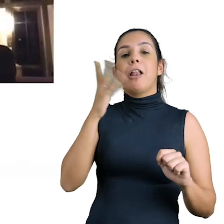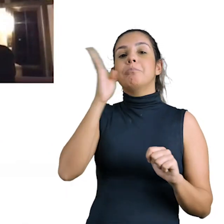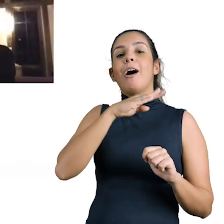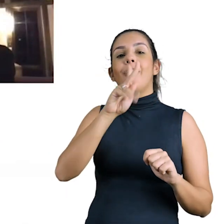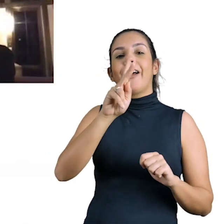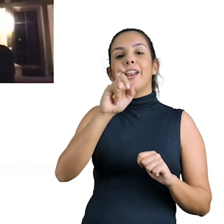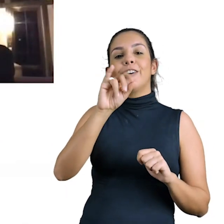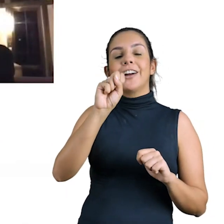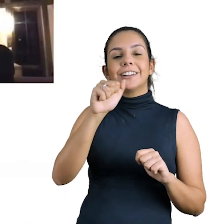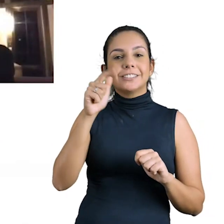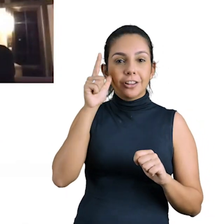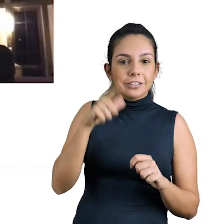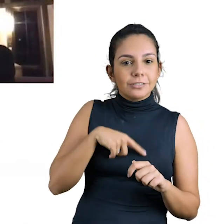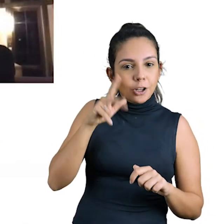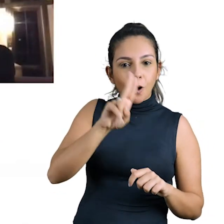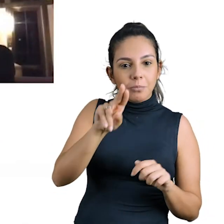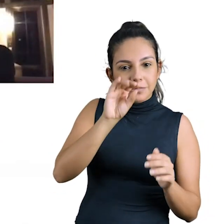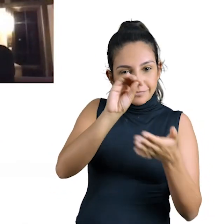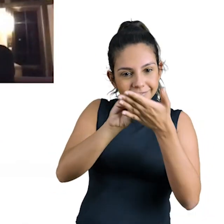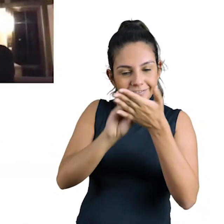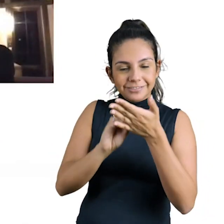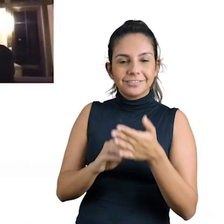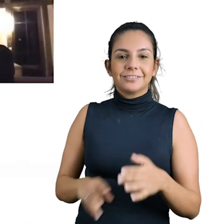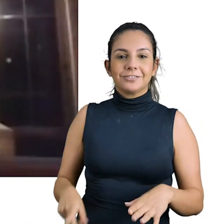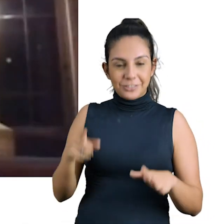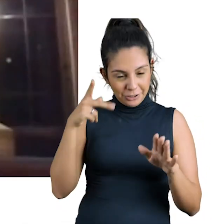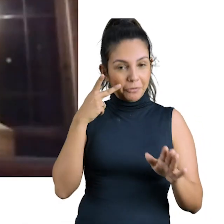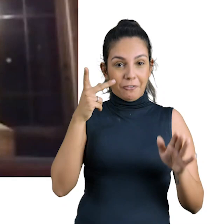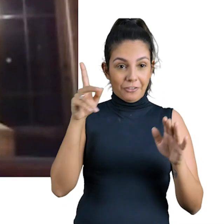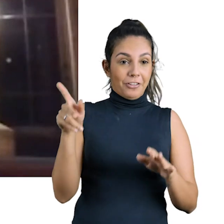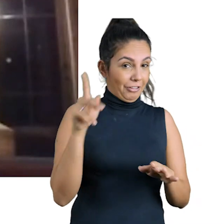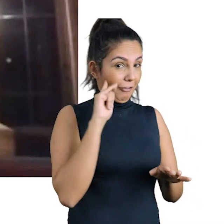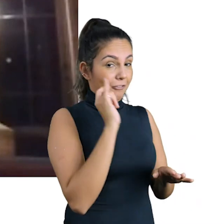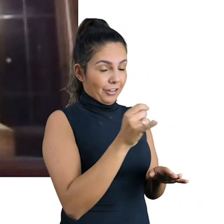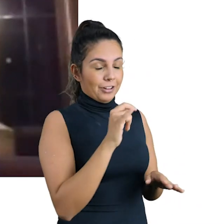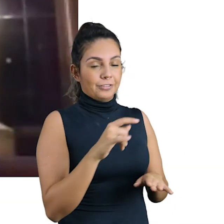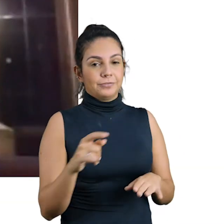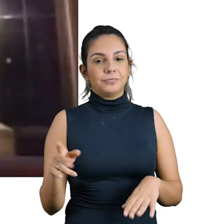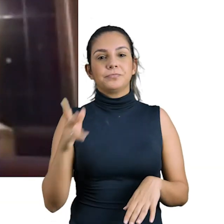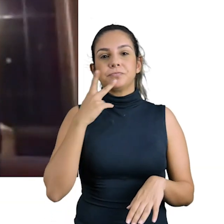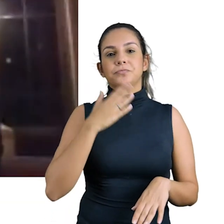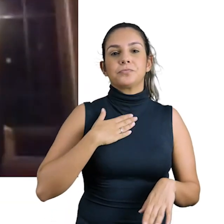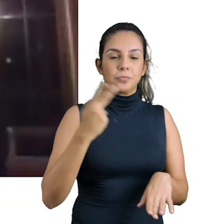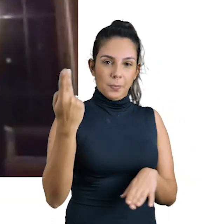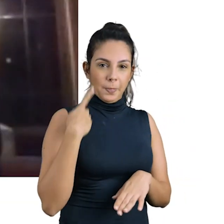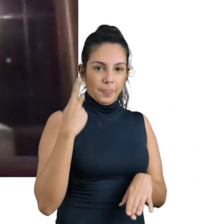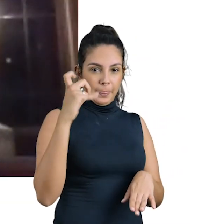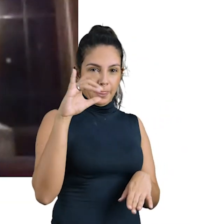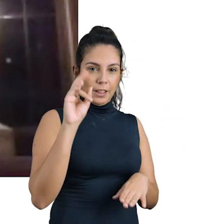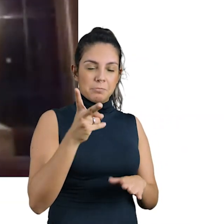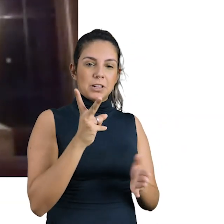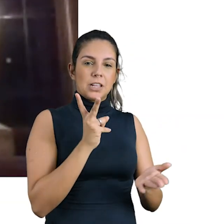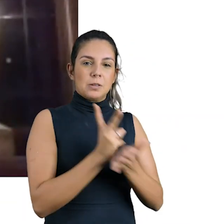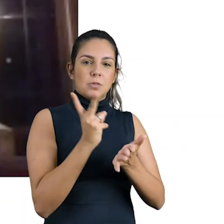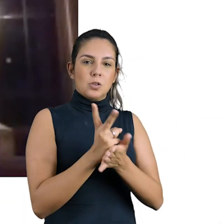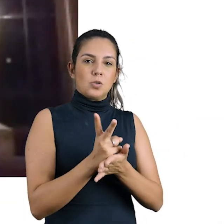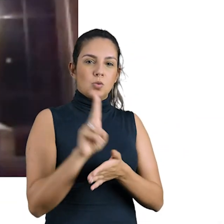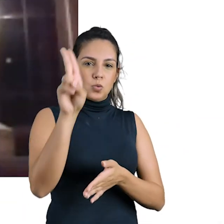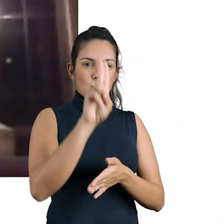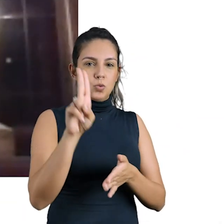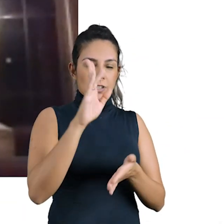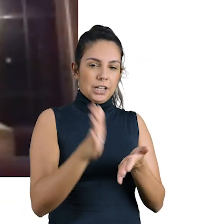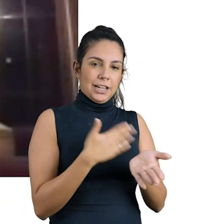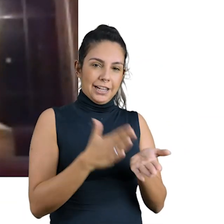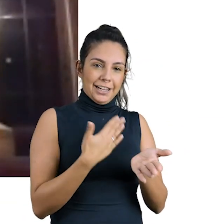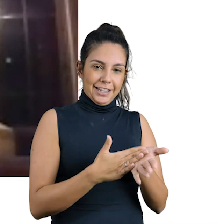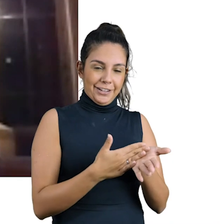ver. Vou conferir se ela está assistindo a gente aqui. Confere. Mas ela e a Heloísa, a gente sempre usa os livros como um bom